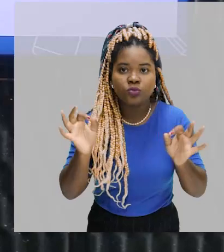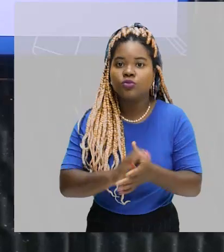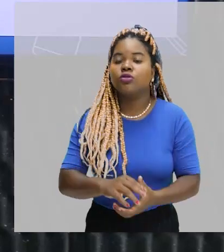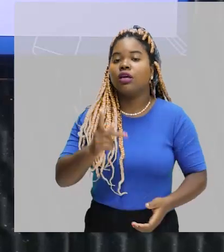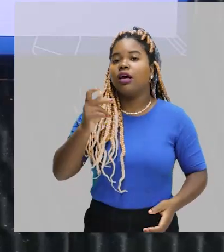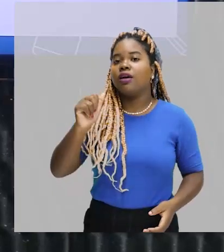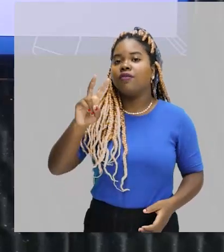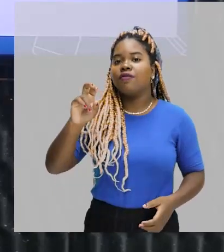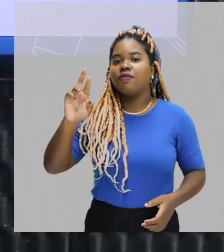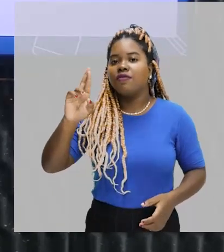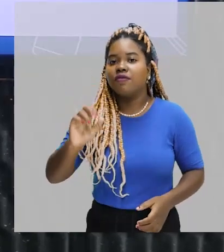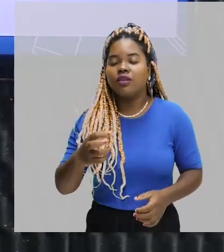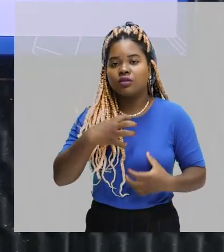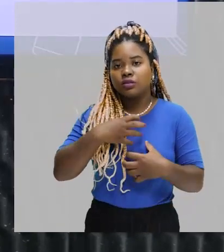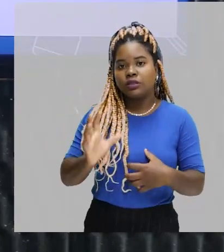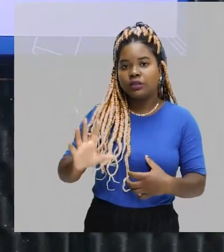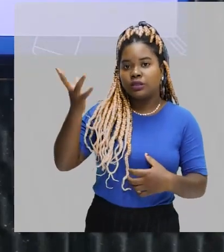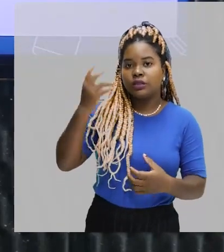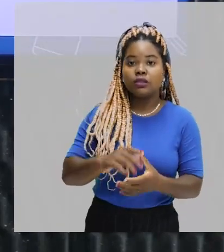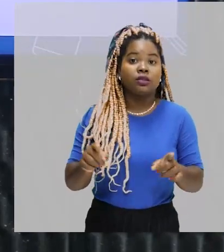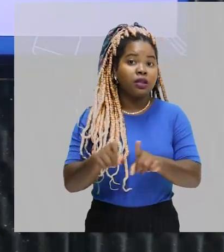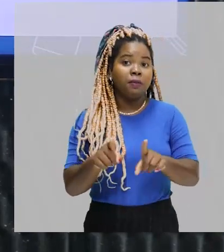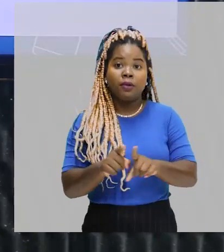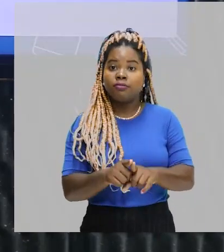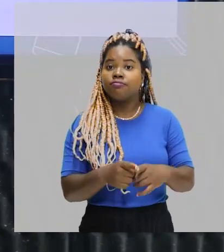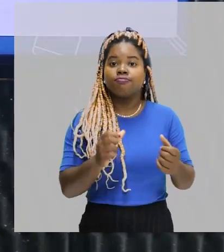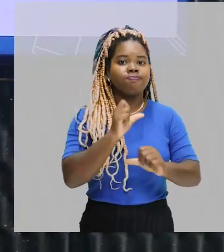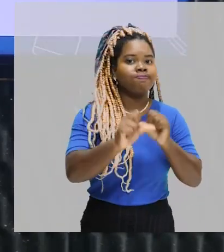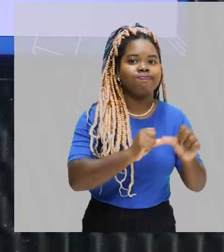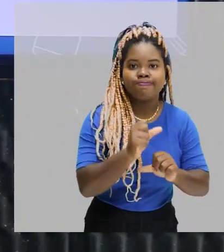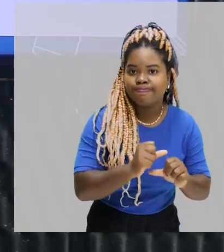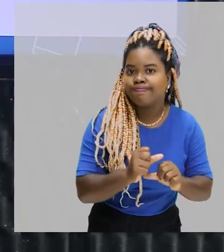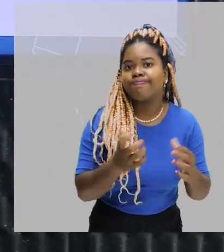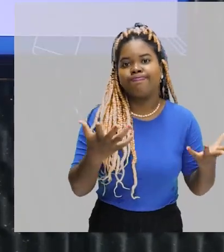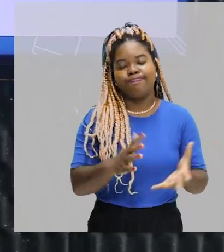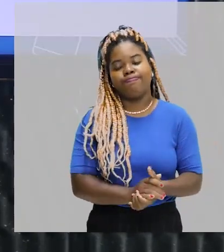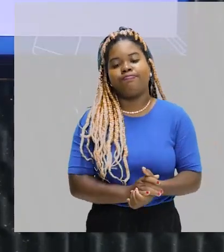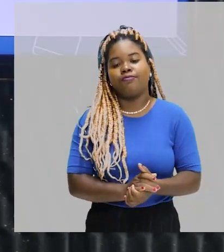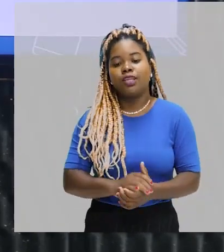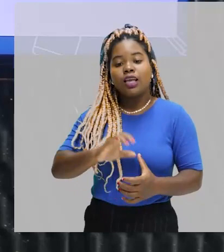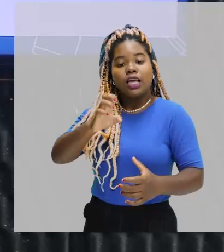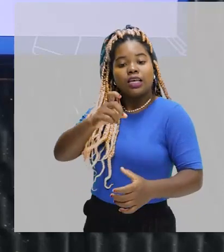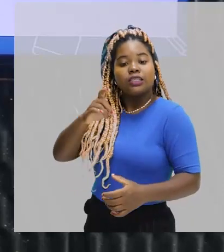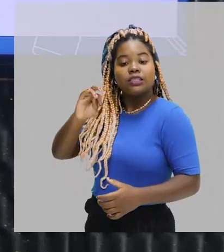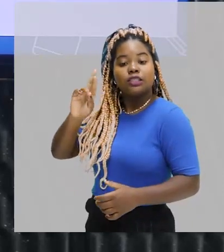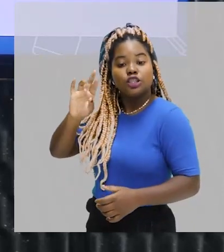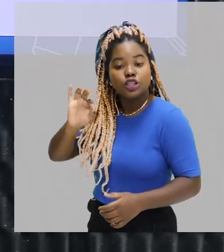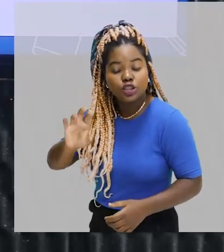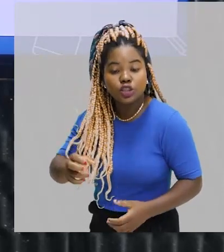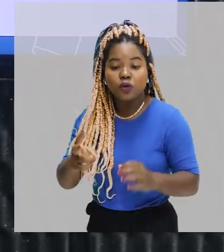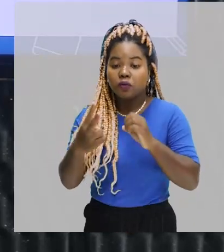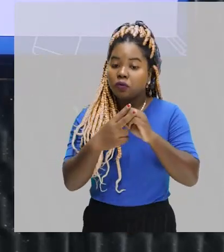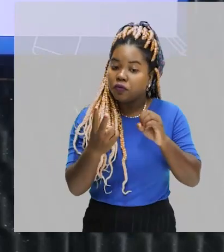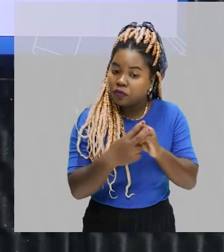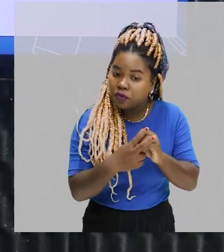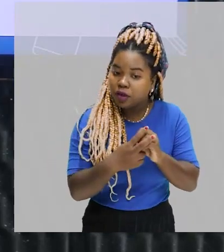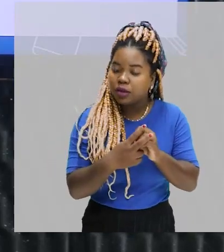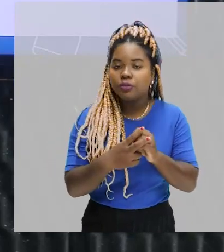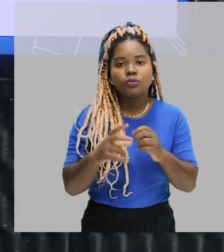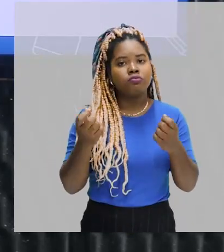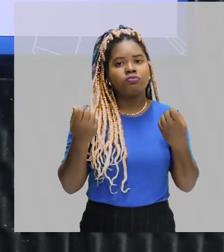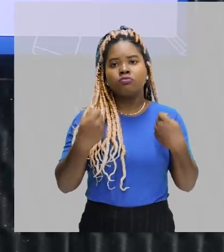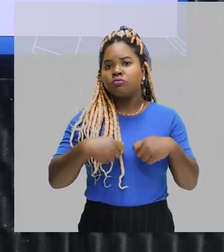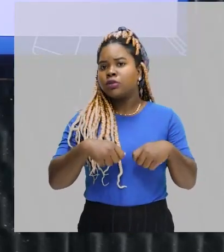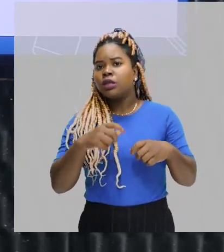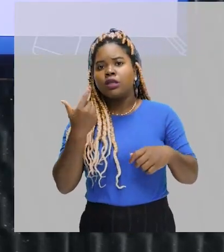verbo existir não tem regra nenhuma especial para ele. Eu só posso fazer uma confusão quando eu lembrar que o verbo haver,